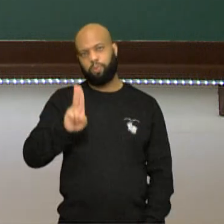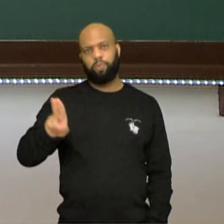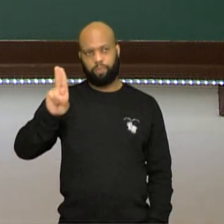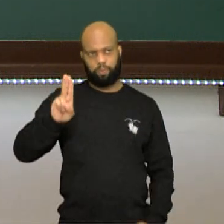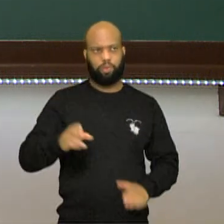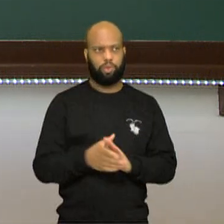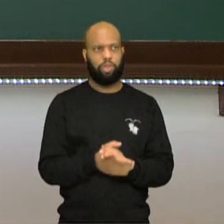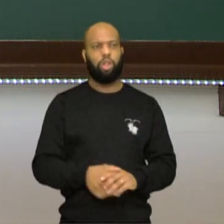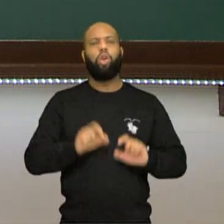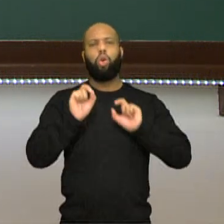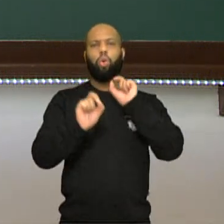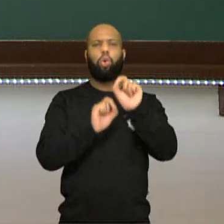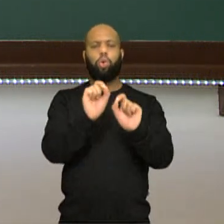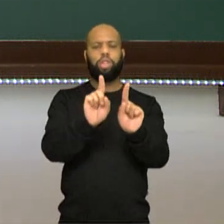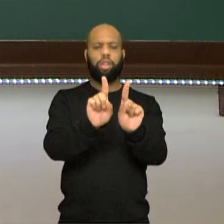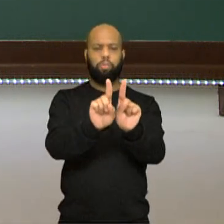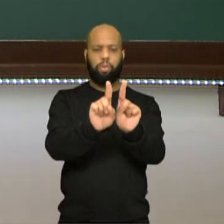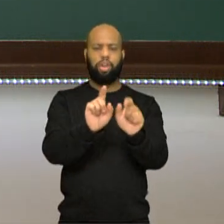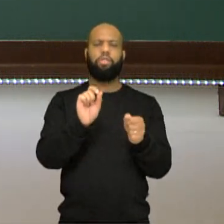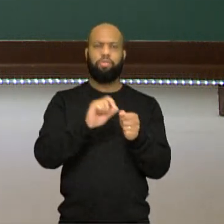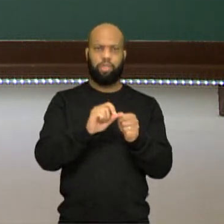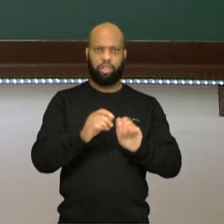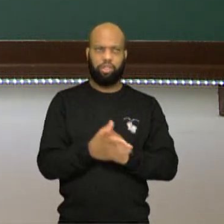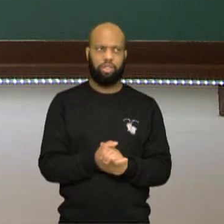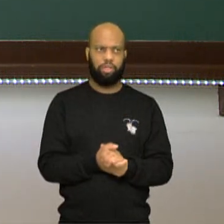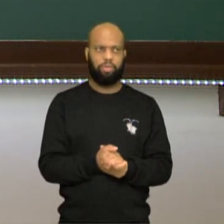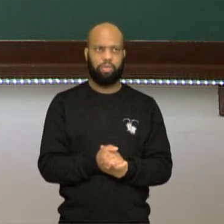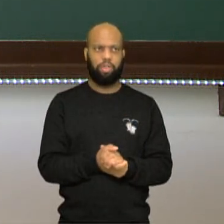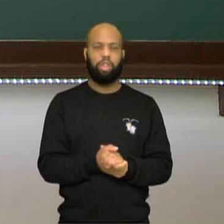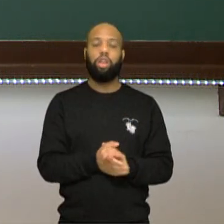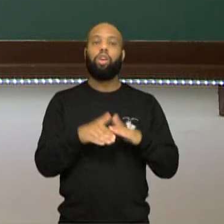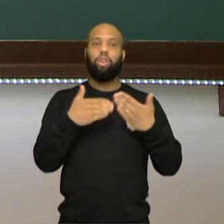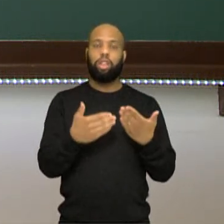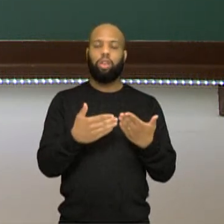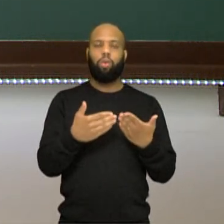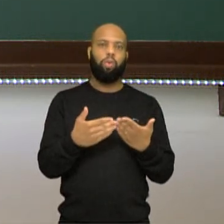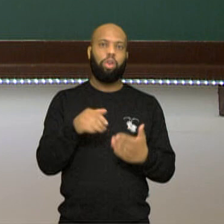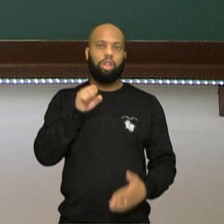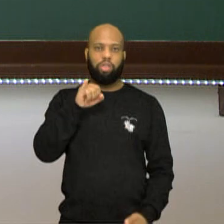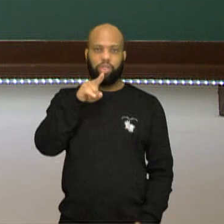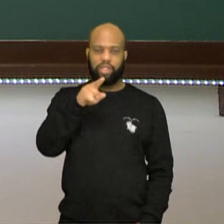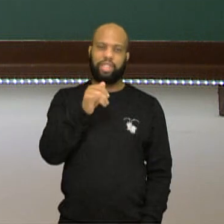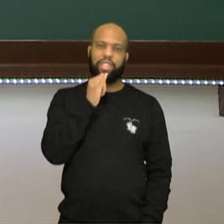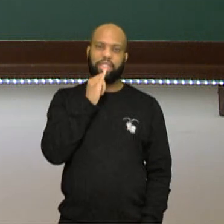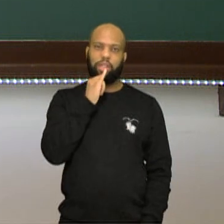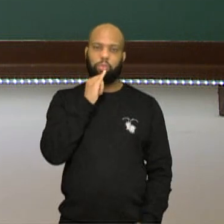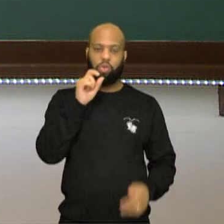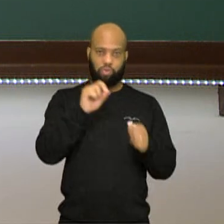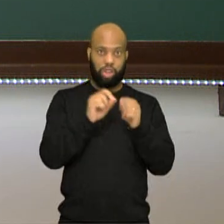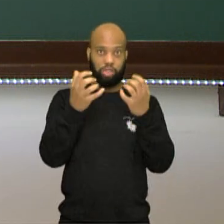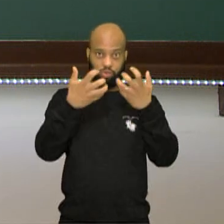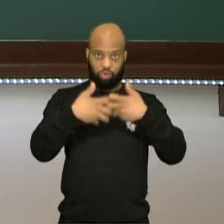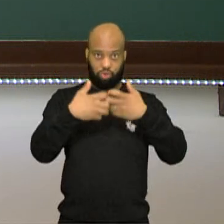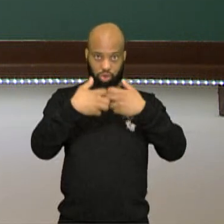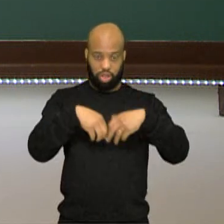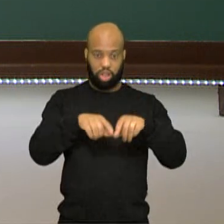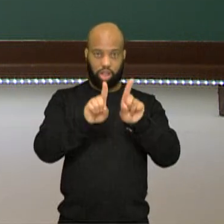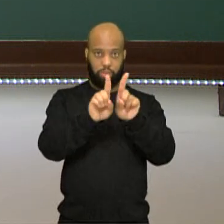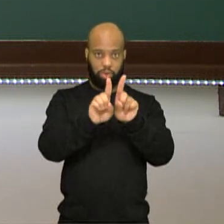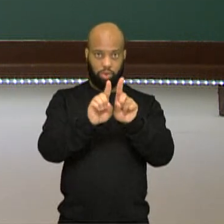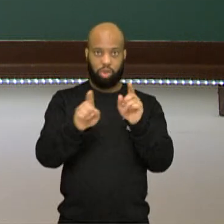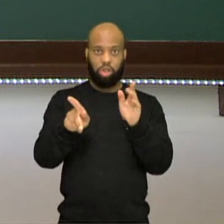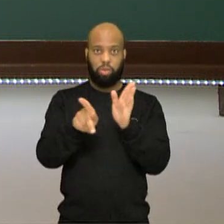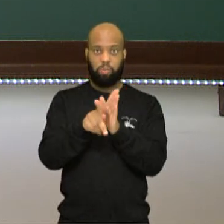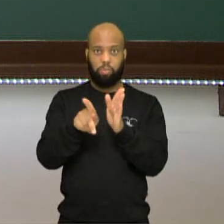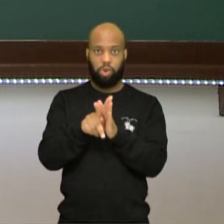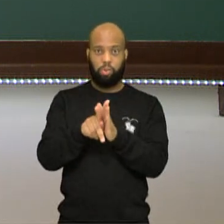O que o capacitor faz? Eles são carregadores. Então, quando você liga um capacitor numa tensão elétrica,